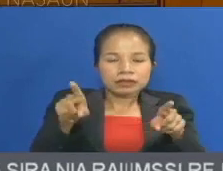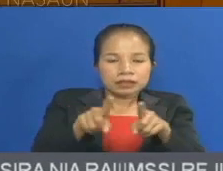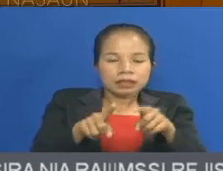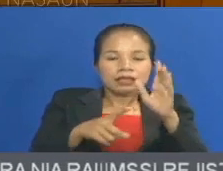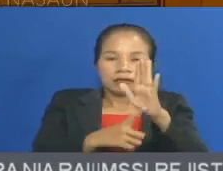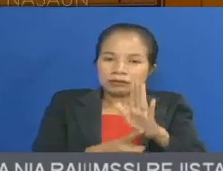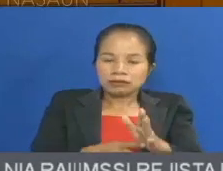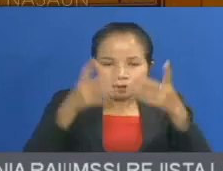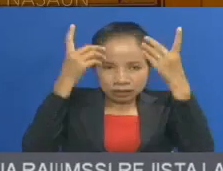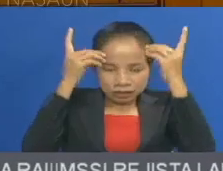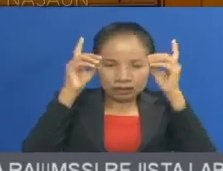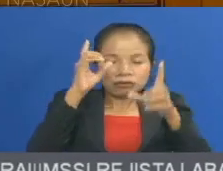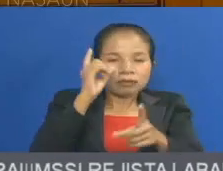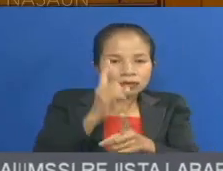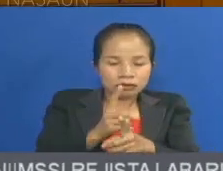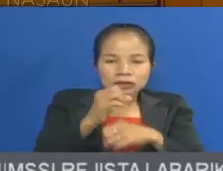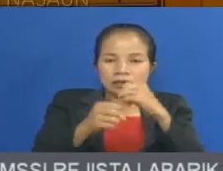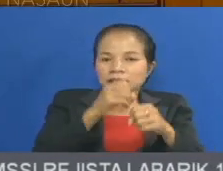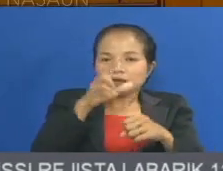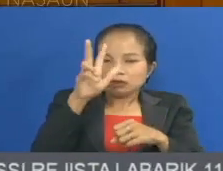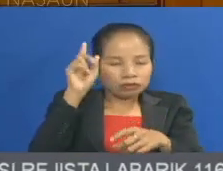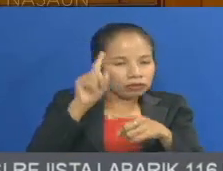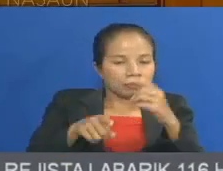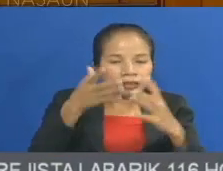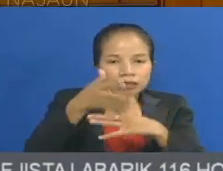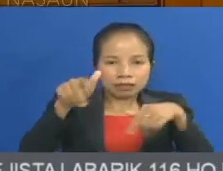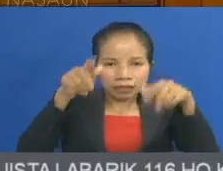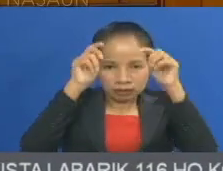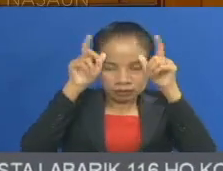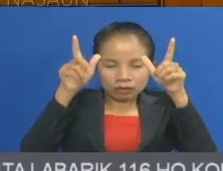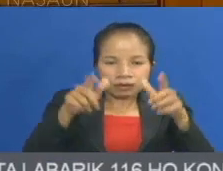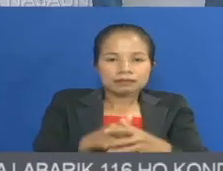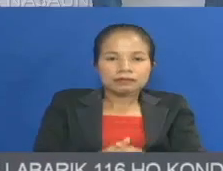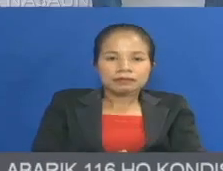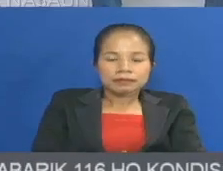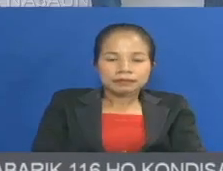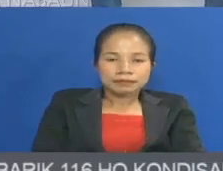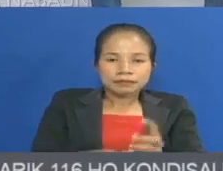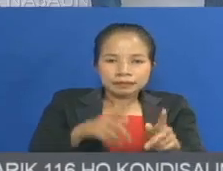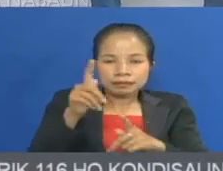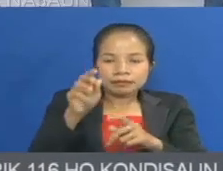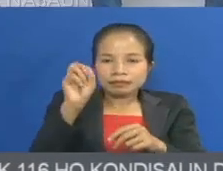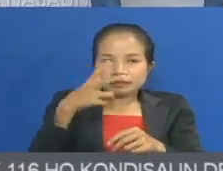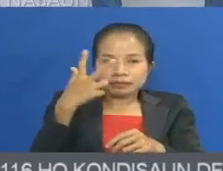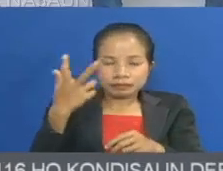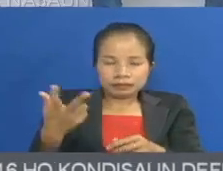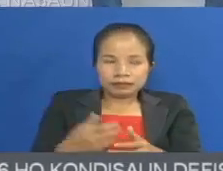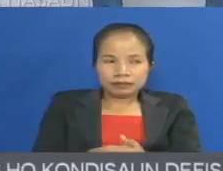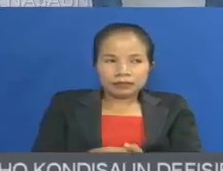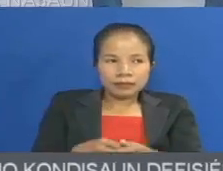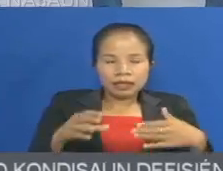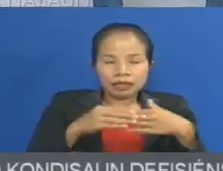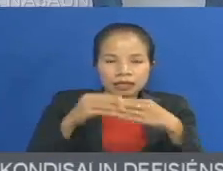aplica decisão máximo nenhum, tinham todo o bando, levá-la também ao Território Nacional Timor-Leste. Cidadão na Insanulo Resintolo, né?